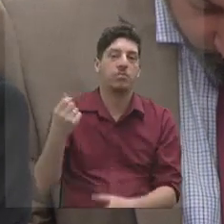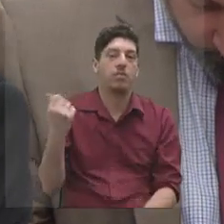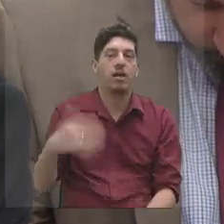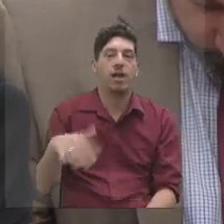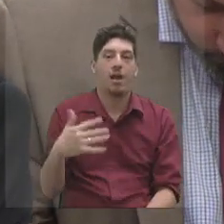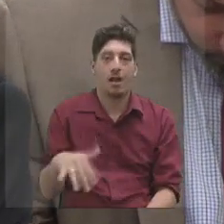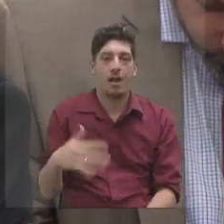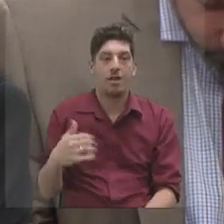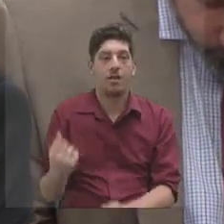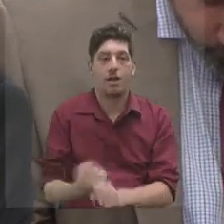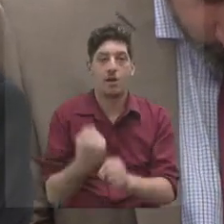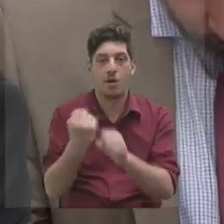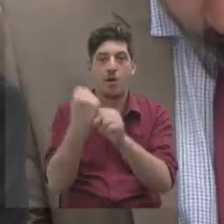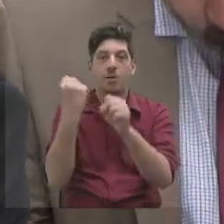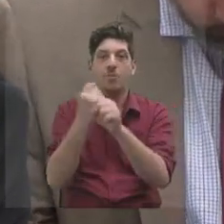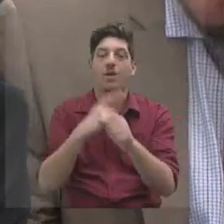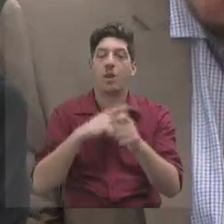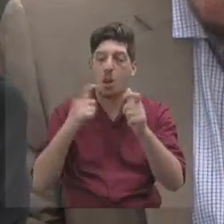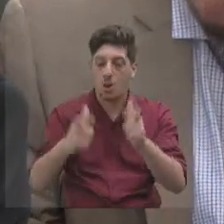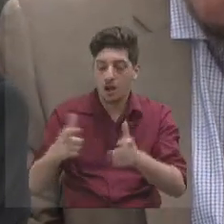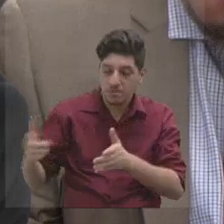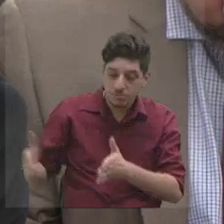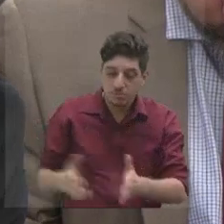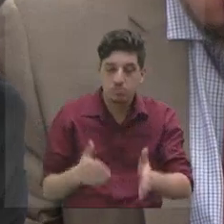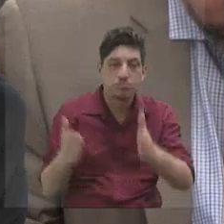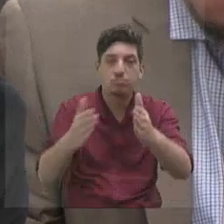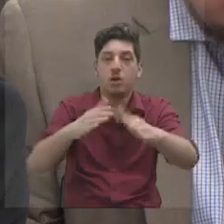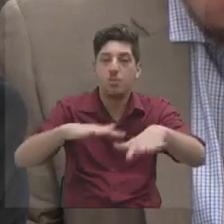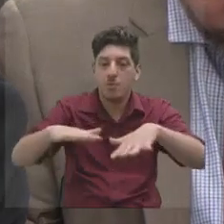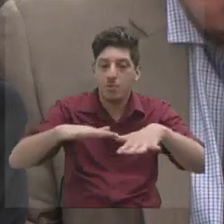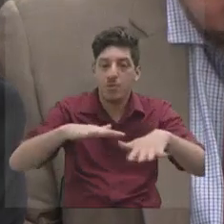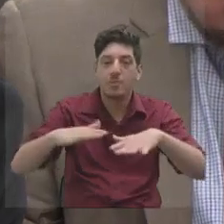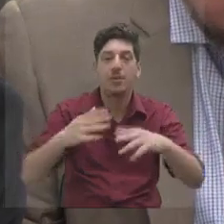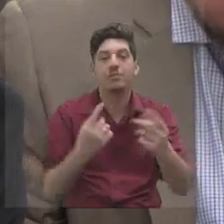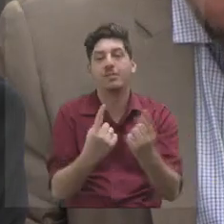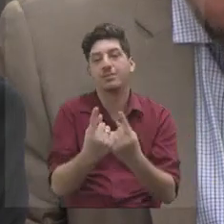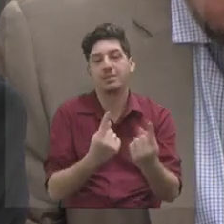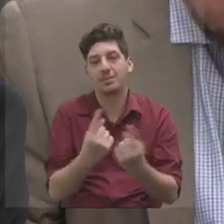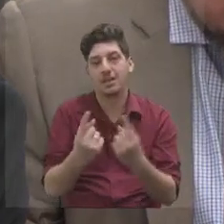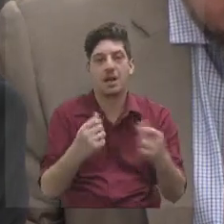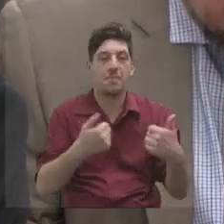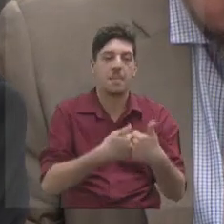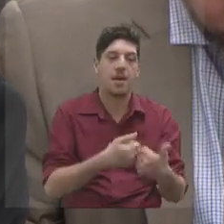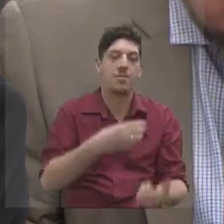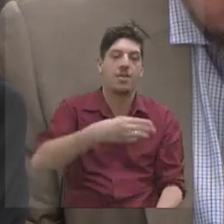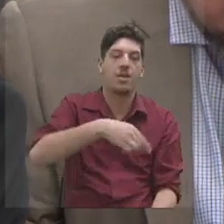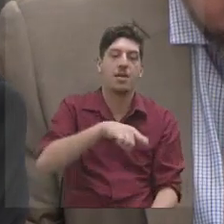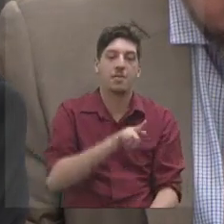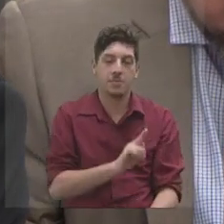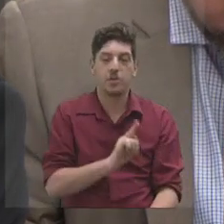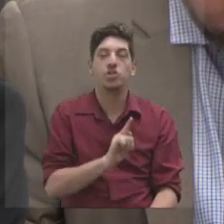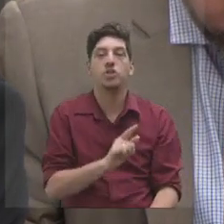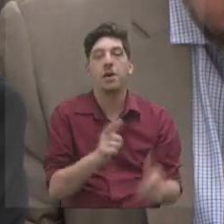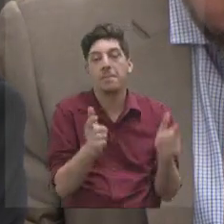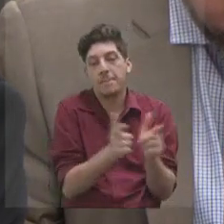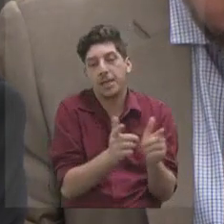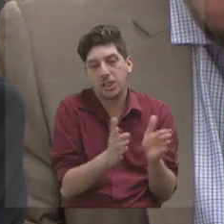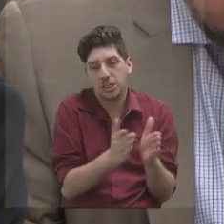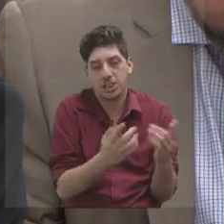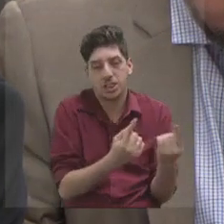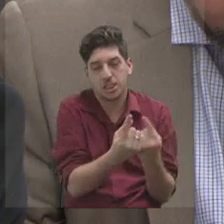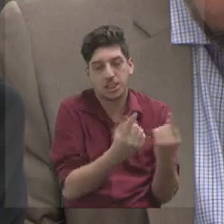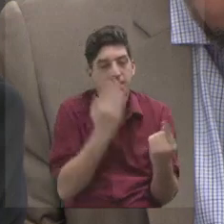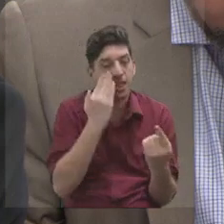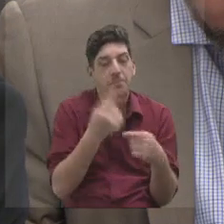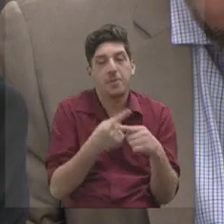trechos de maior movimento das estradas ali de menor porte que nós temos nas MGS de menor porte porque de Sete Lagoas